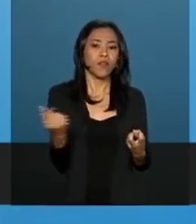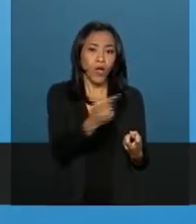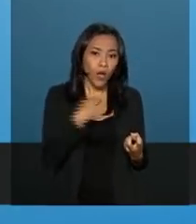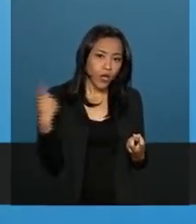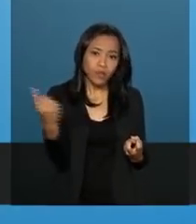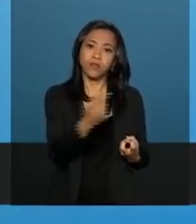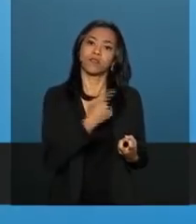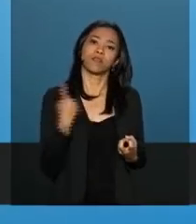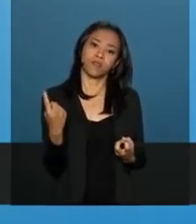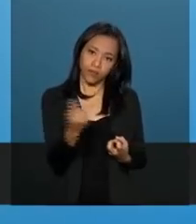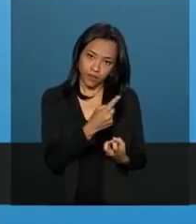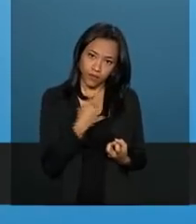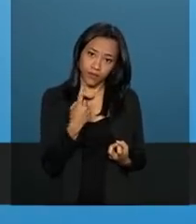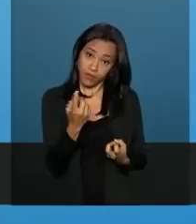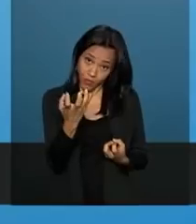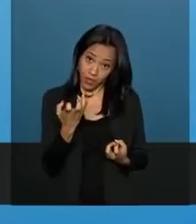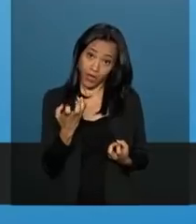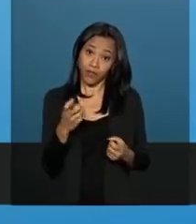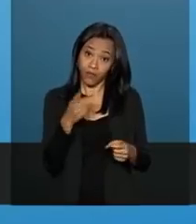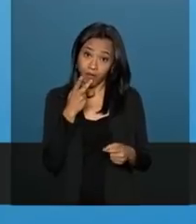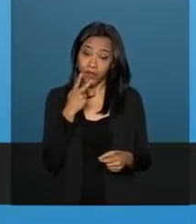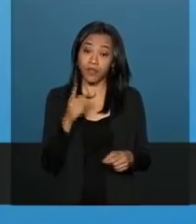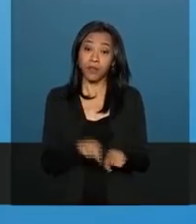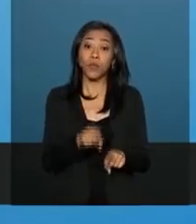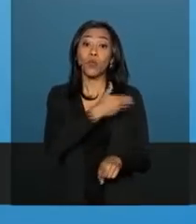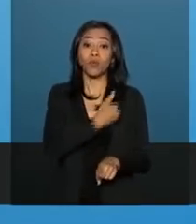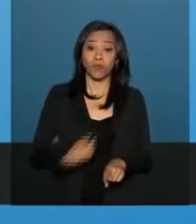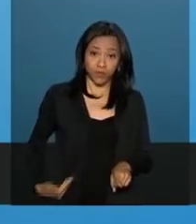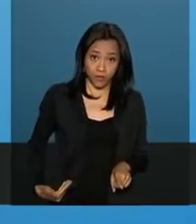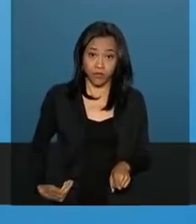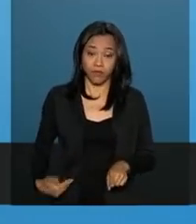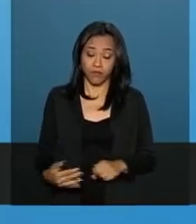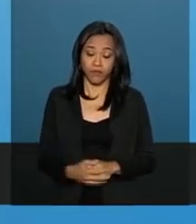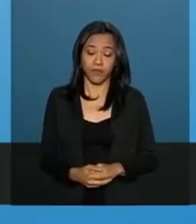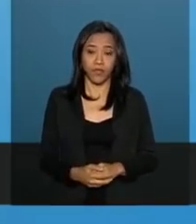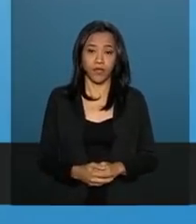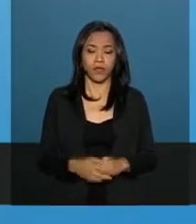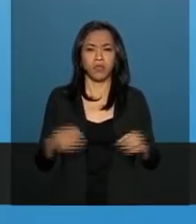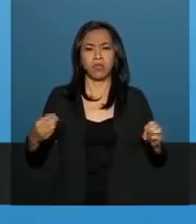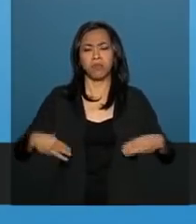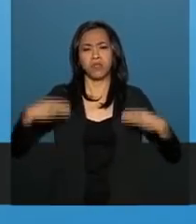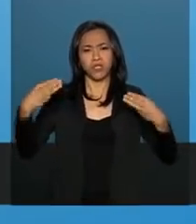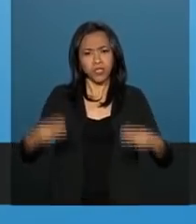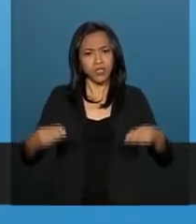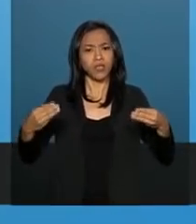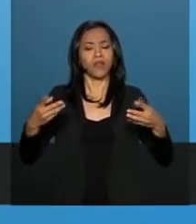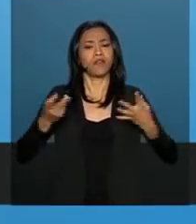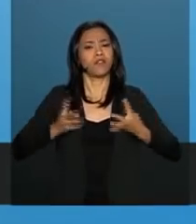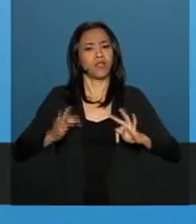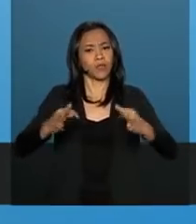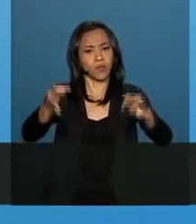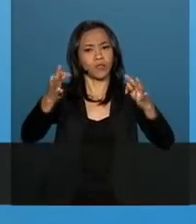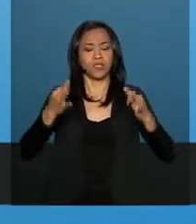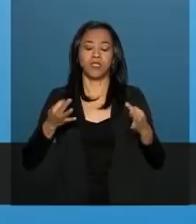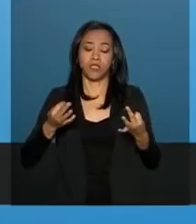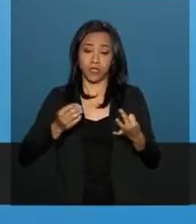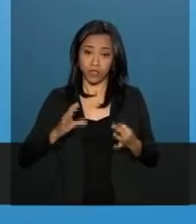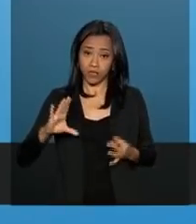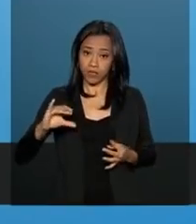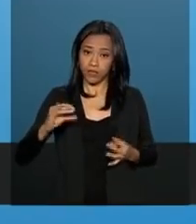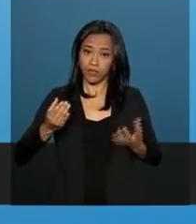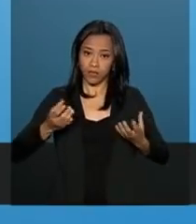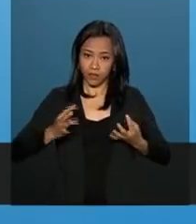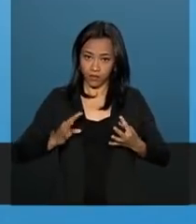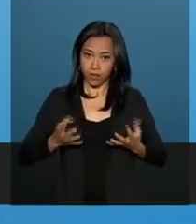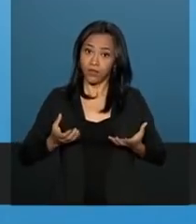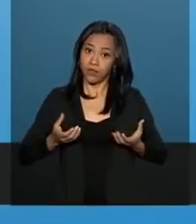nós, quero dizer o governo inteiro, o Ministério da Ciência, Tecnologia, Inovação e Comunicações,